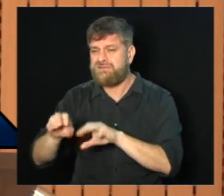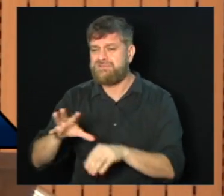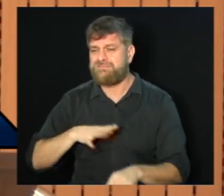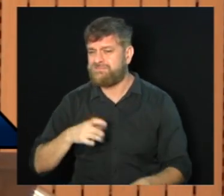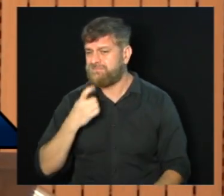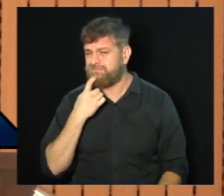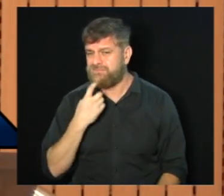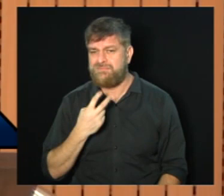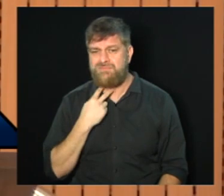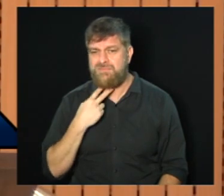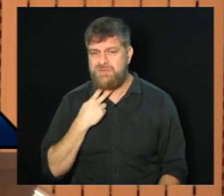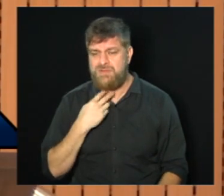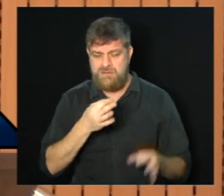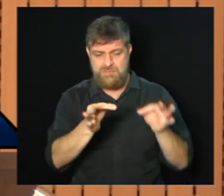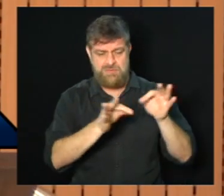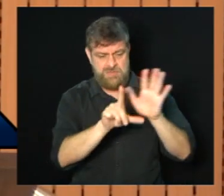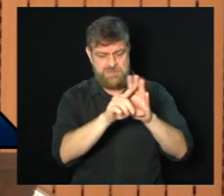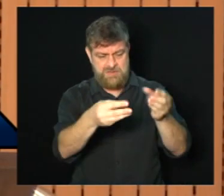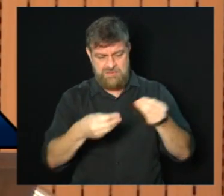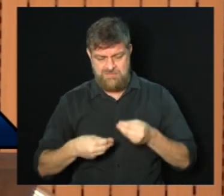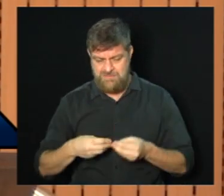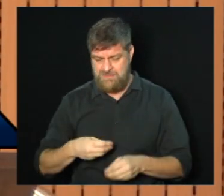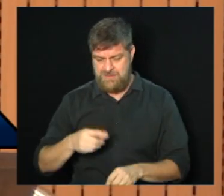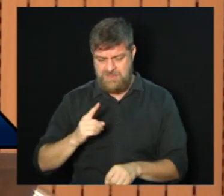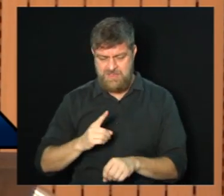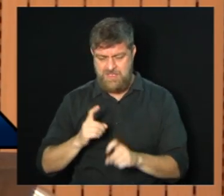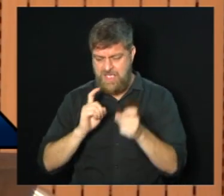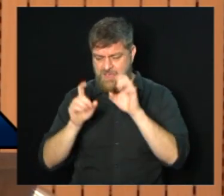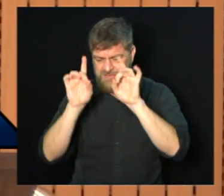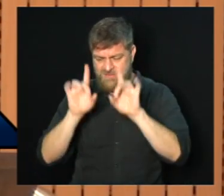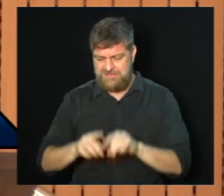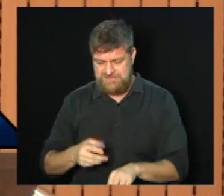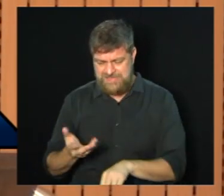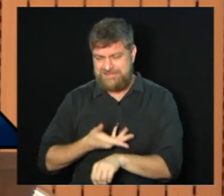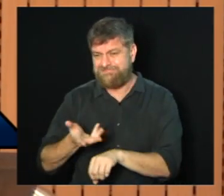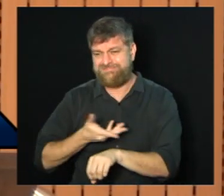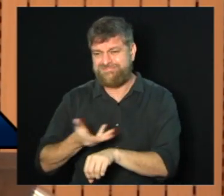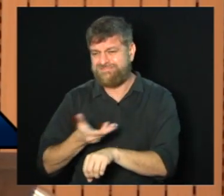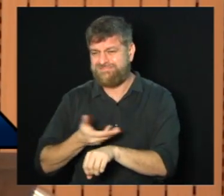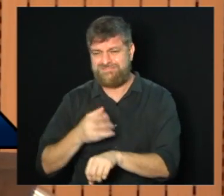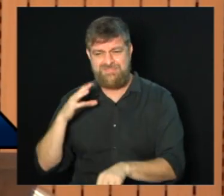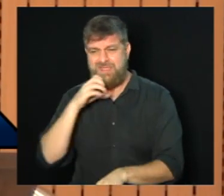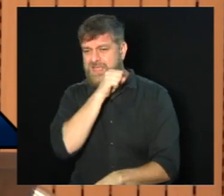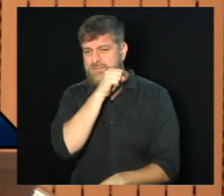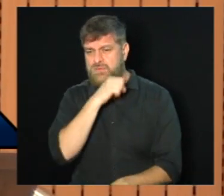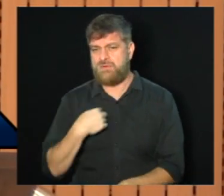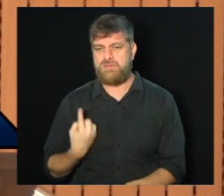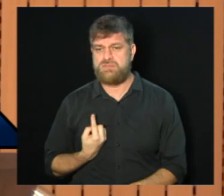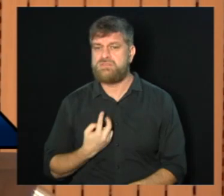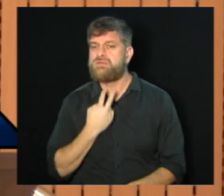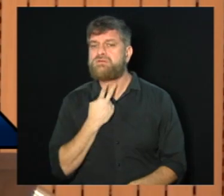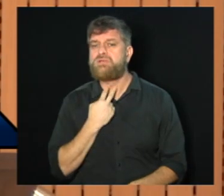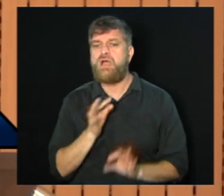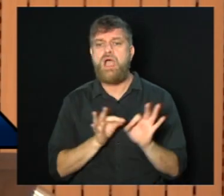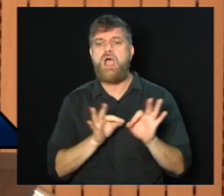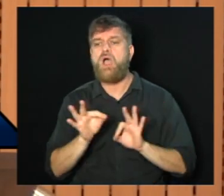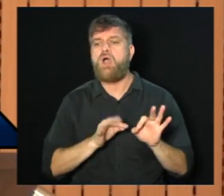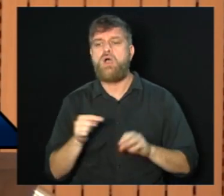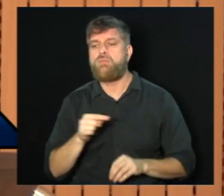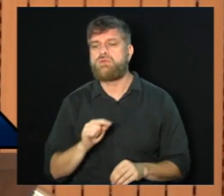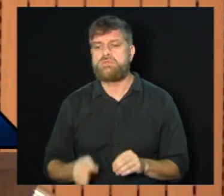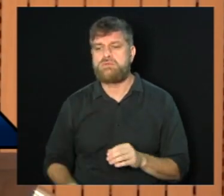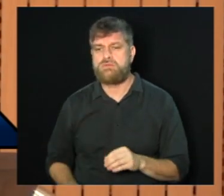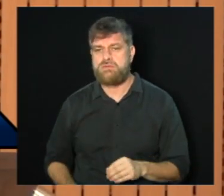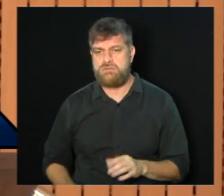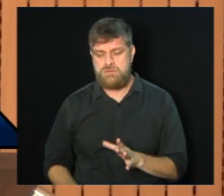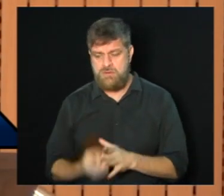alguma, deveria tramitar dessa forma, de forma extraordinária, relâmpago, no atropelo. A gente não está falando de um projeto que não traz